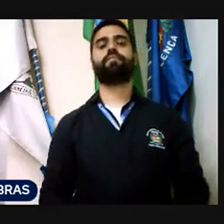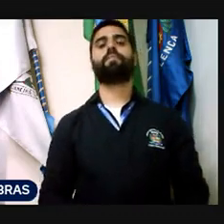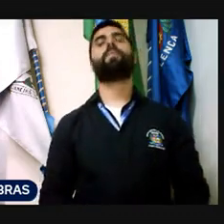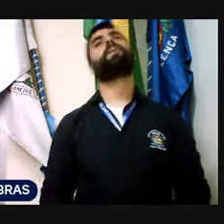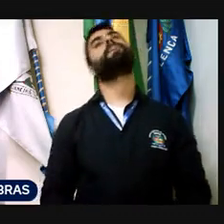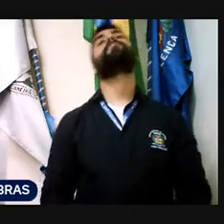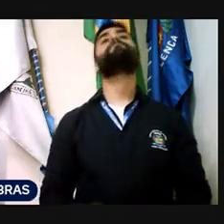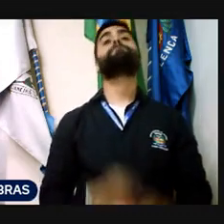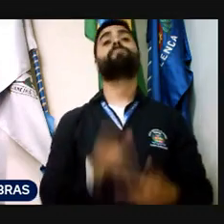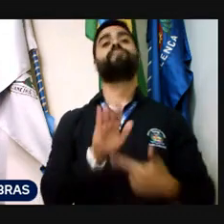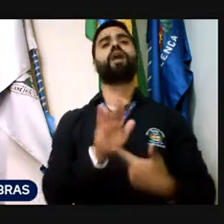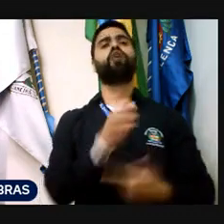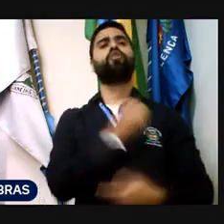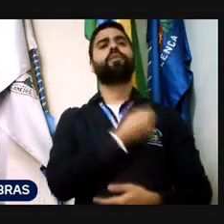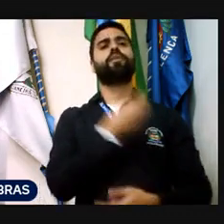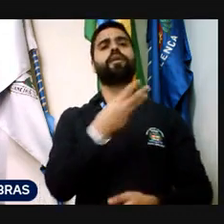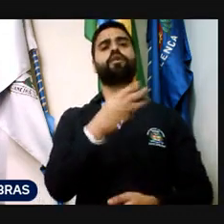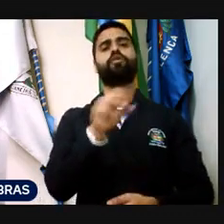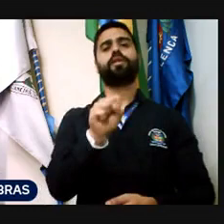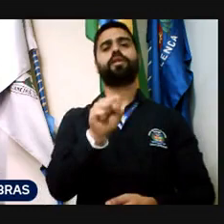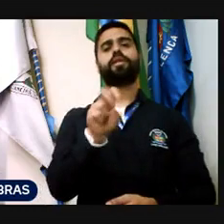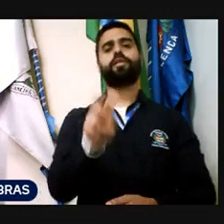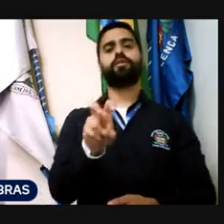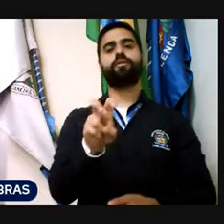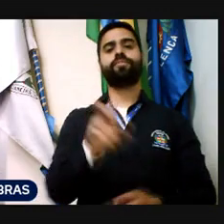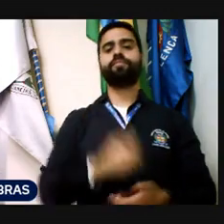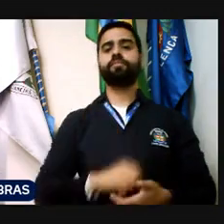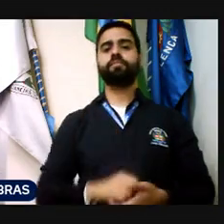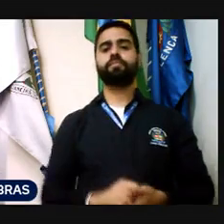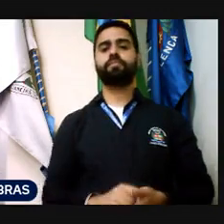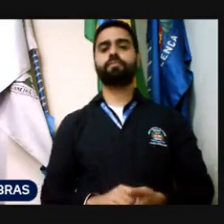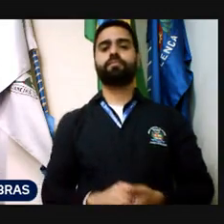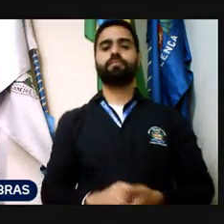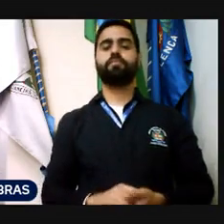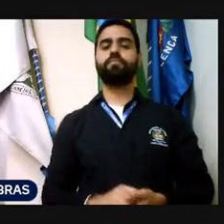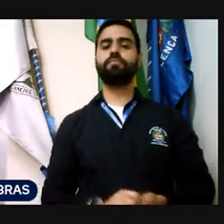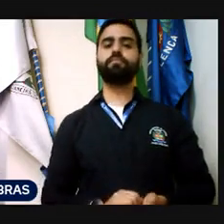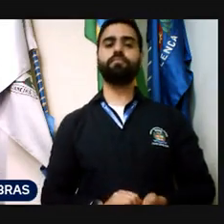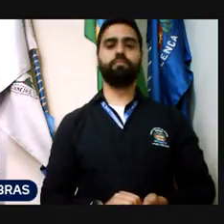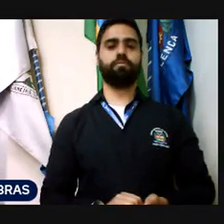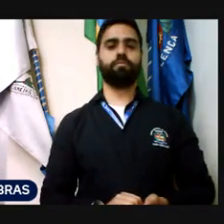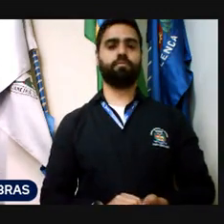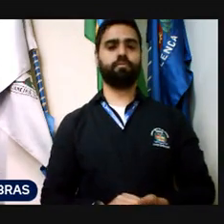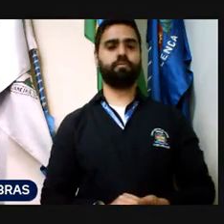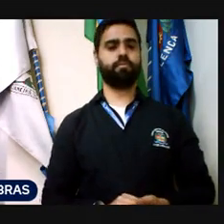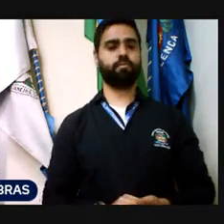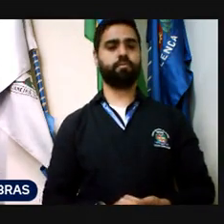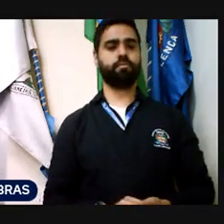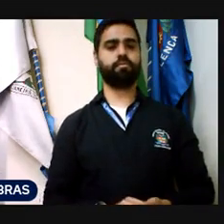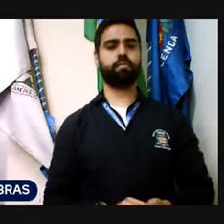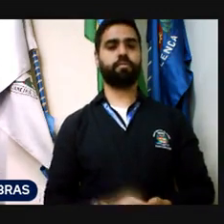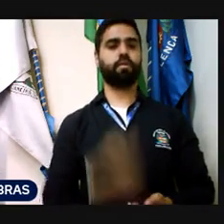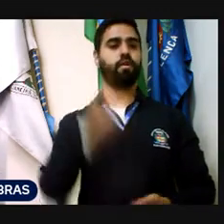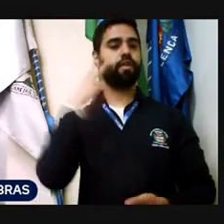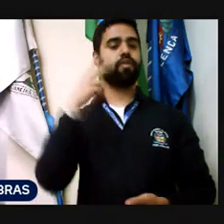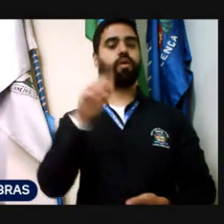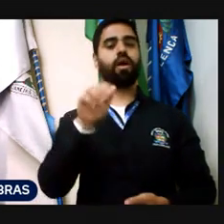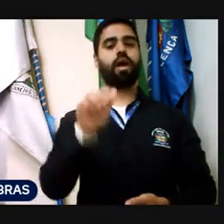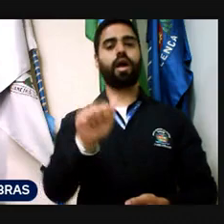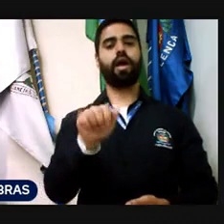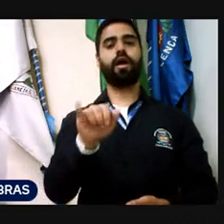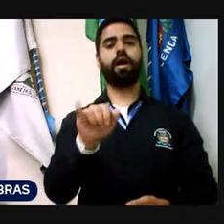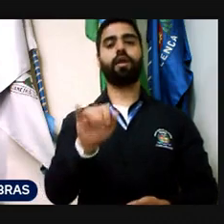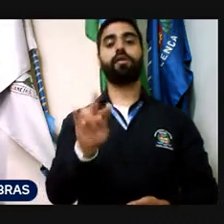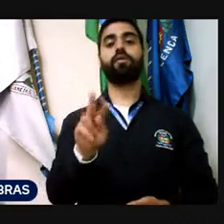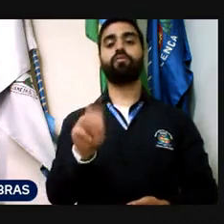Indicação número 385, excelentíssimo senhor presidente da Câmara Municipal de Valença, vereador José Reinaldo, o vereador Ailton Batista, requer